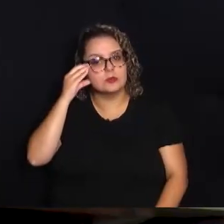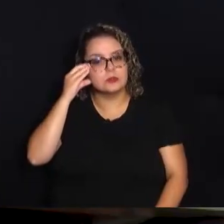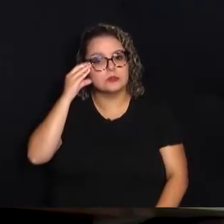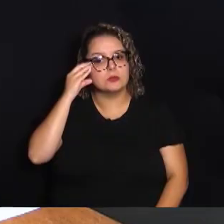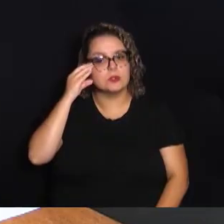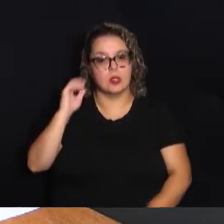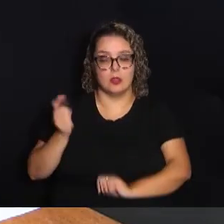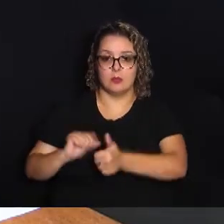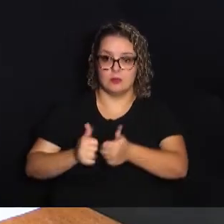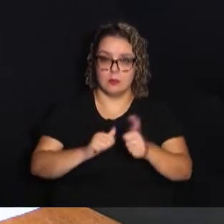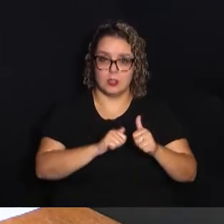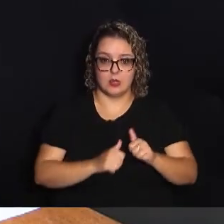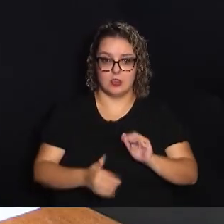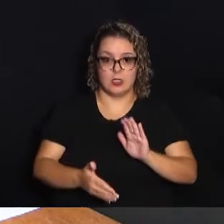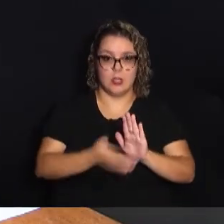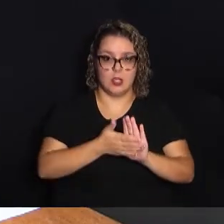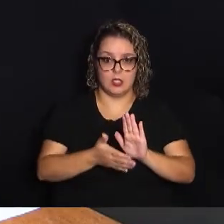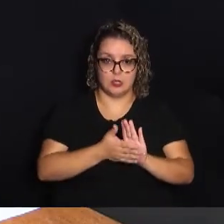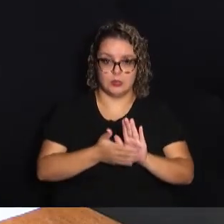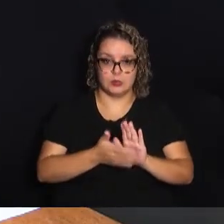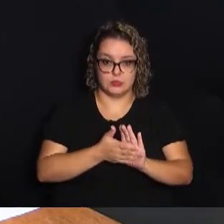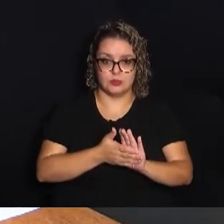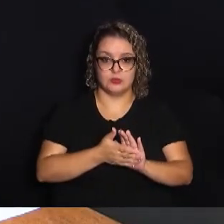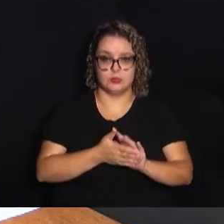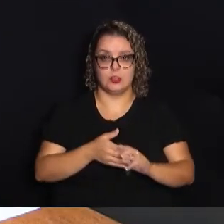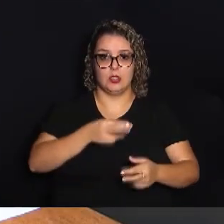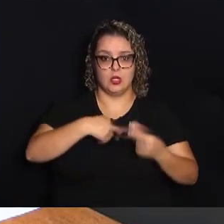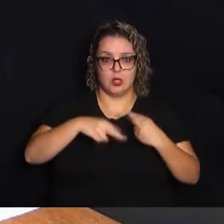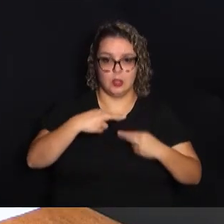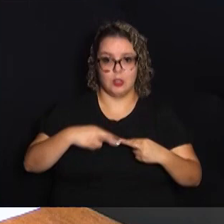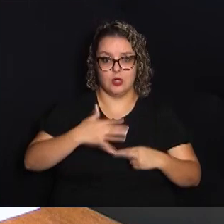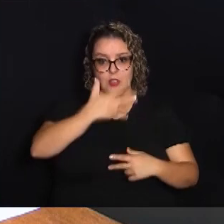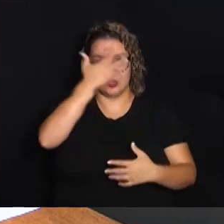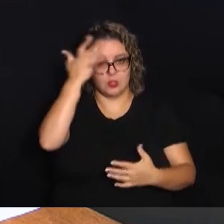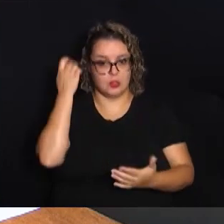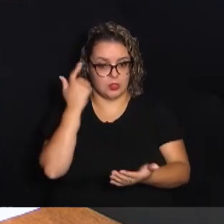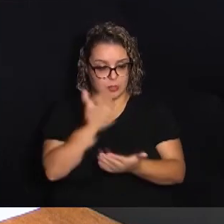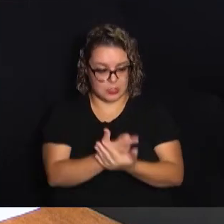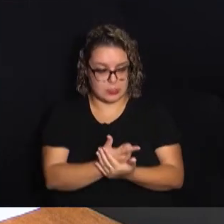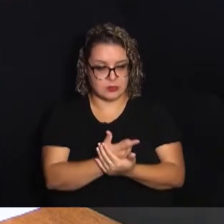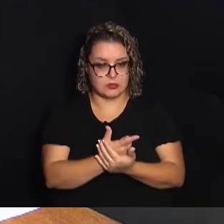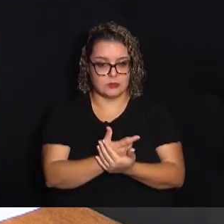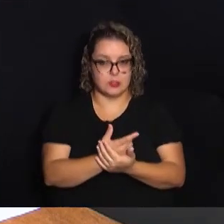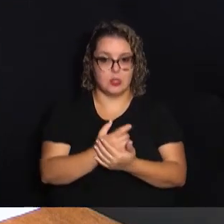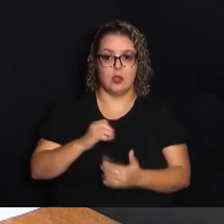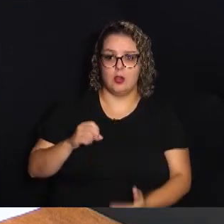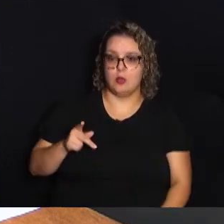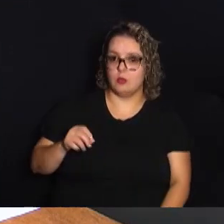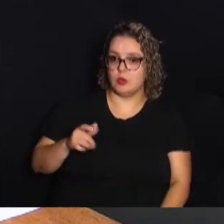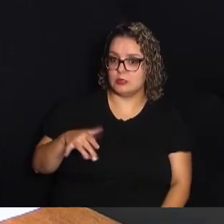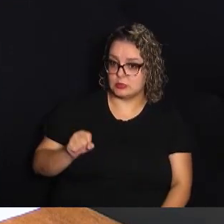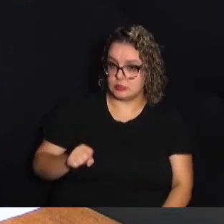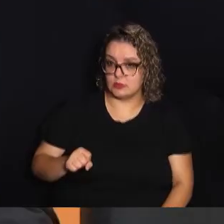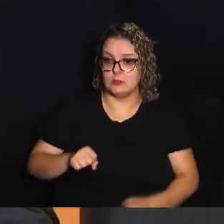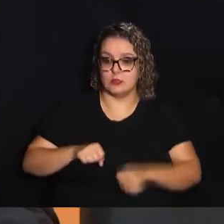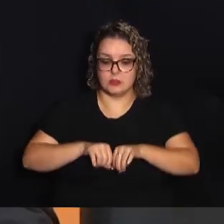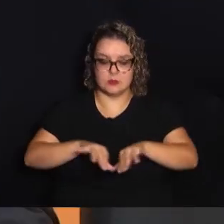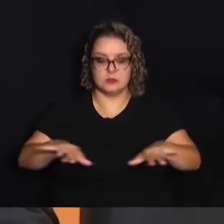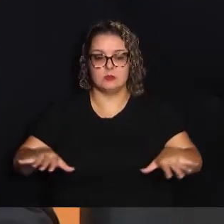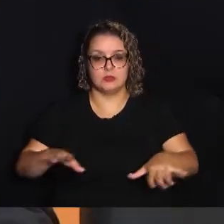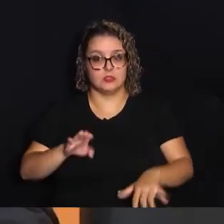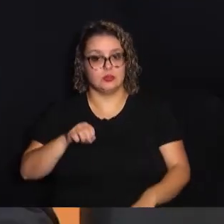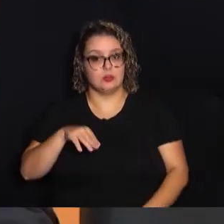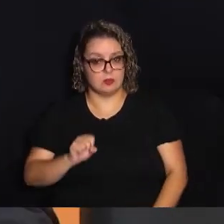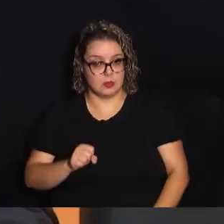Luiz Cirilo para analisar as propostas sobre relações de consumo composição e Distribuição de